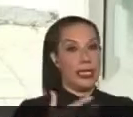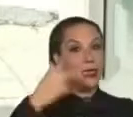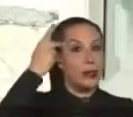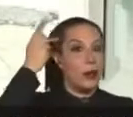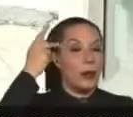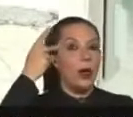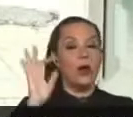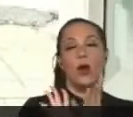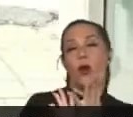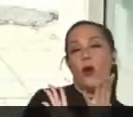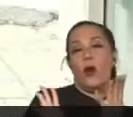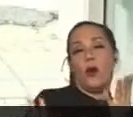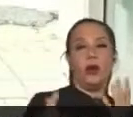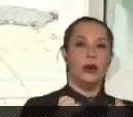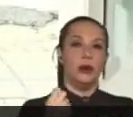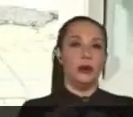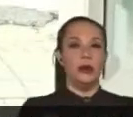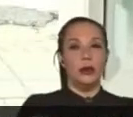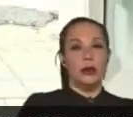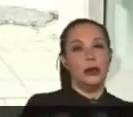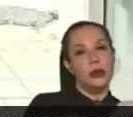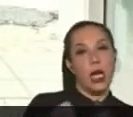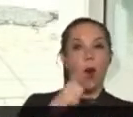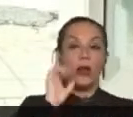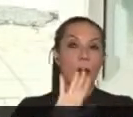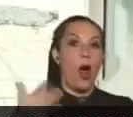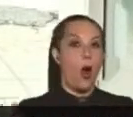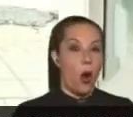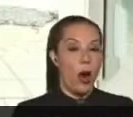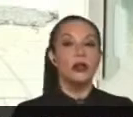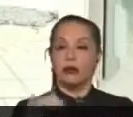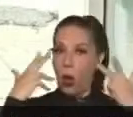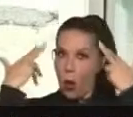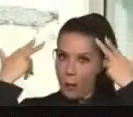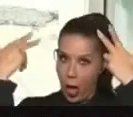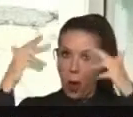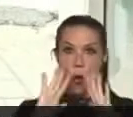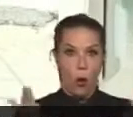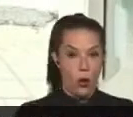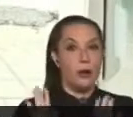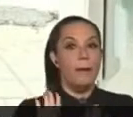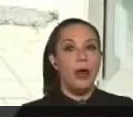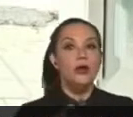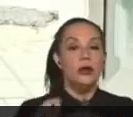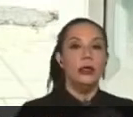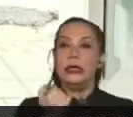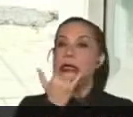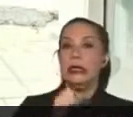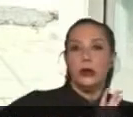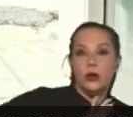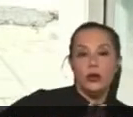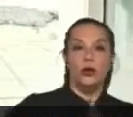estavam com longas filas de carros ontem, mas hoje o movimento está normal. E por conta dos bloqueios